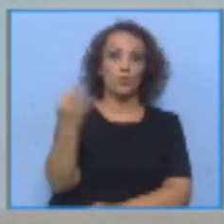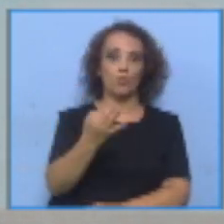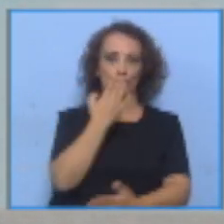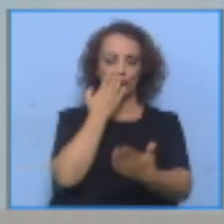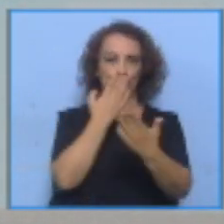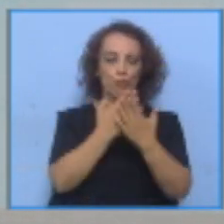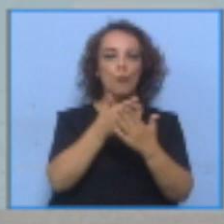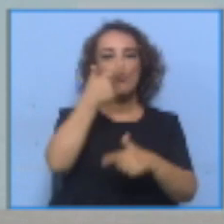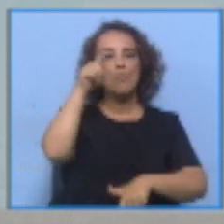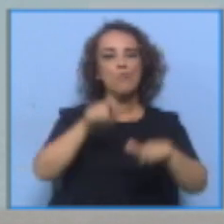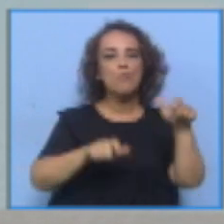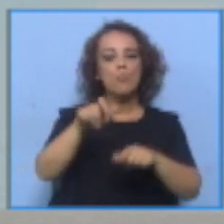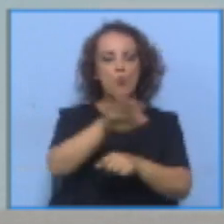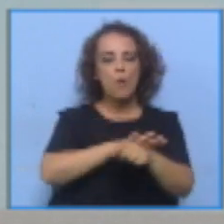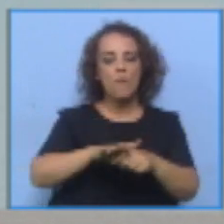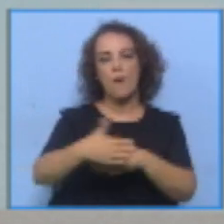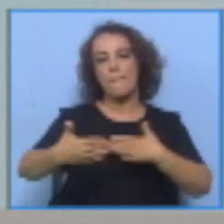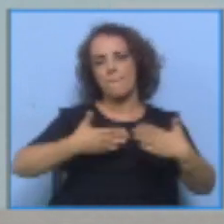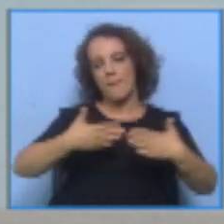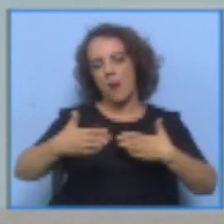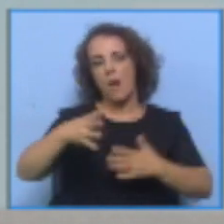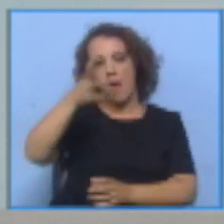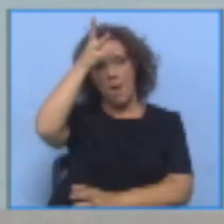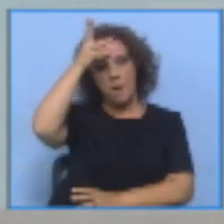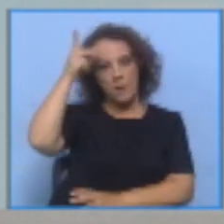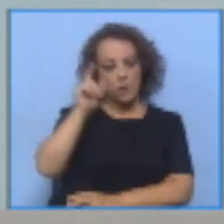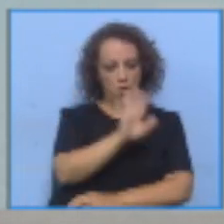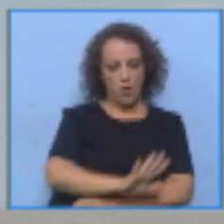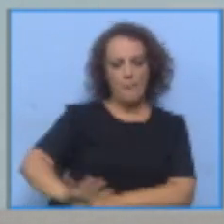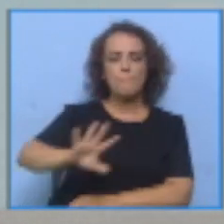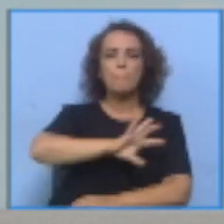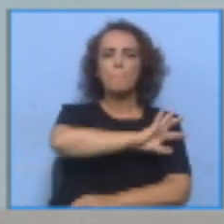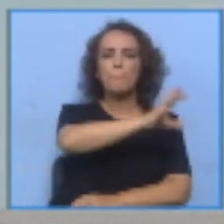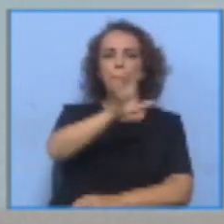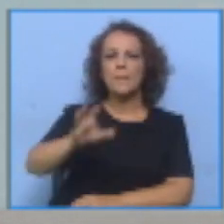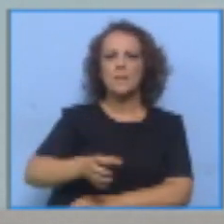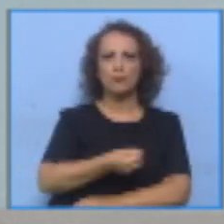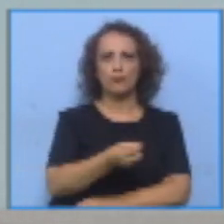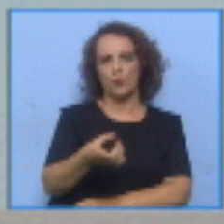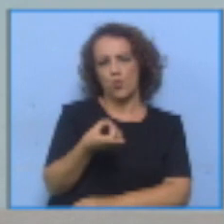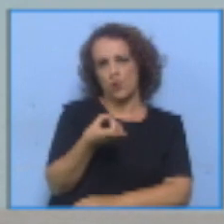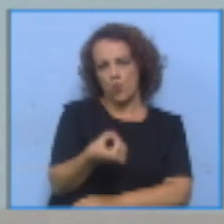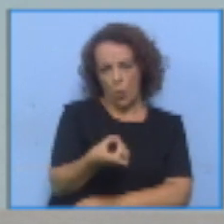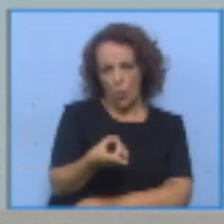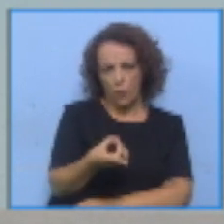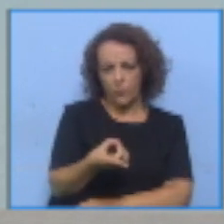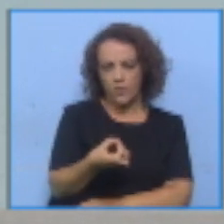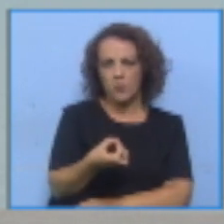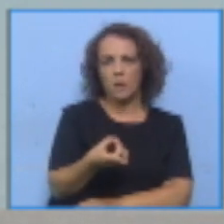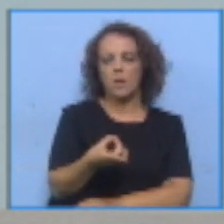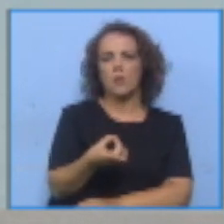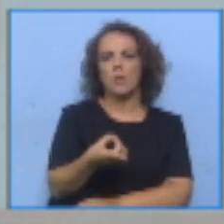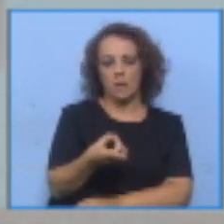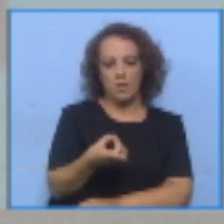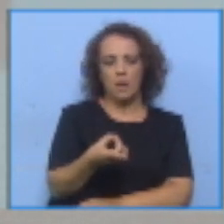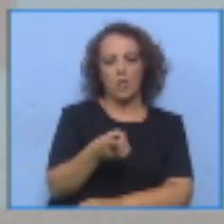povos indígenas da Pan-Amazónia, digamos assim, de todos os 9 países que a Amazónia faz parte,